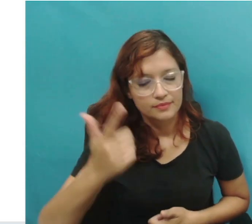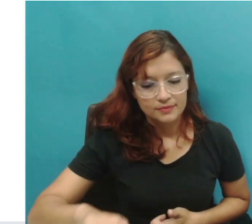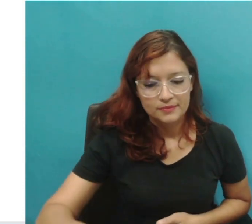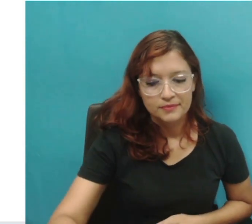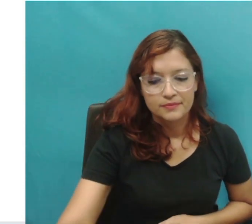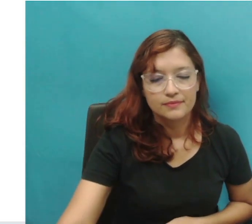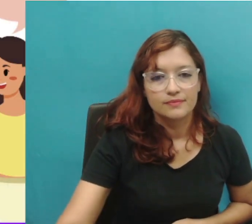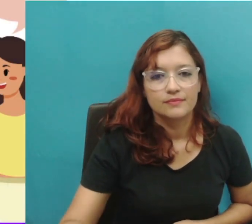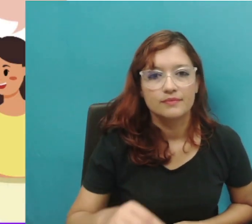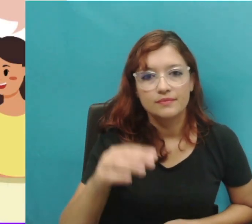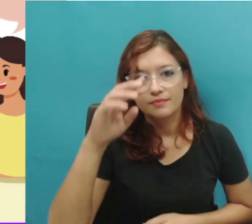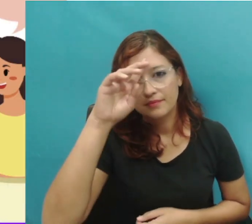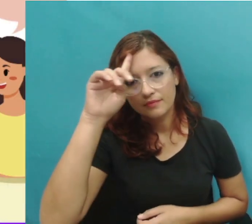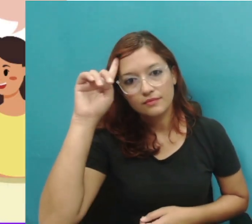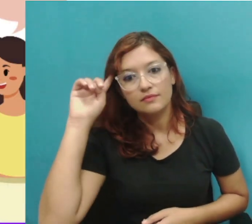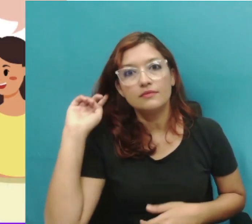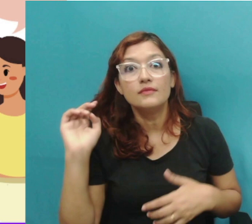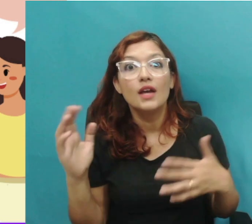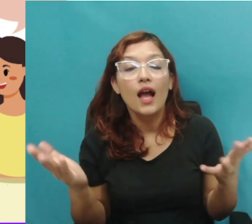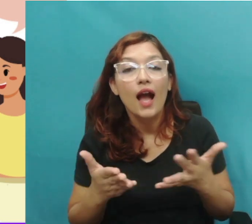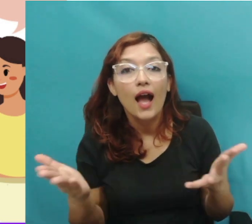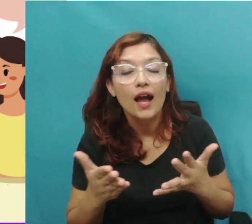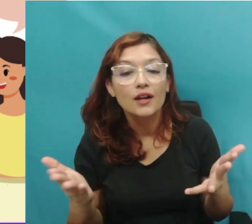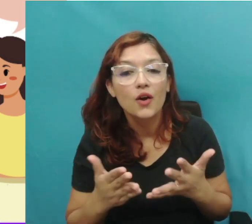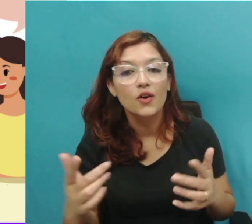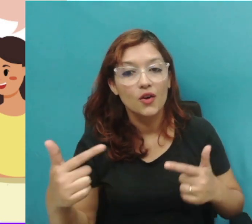Certo? Vamos ver mais.